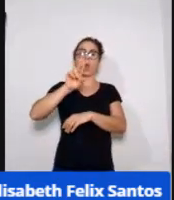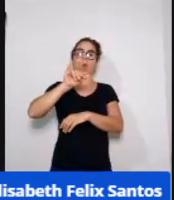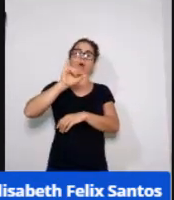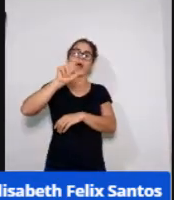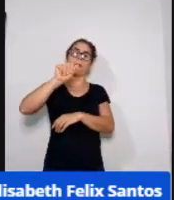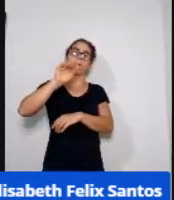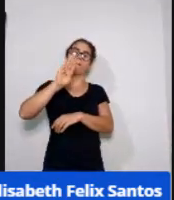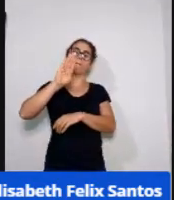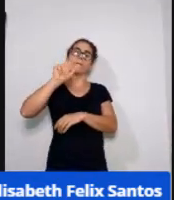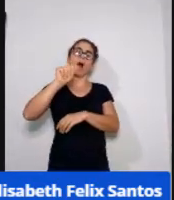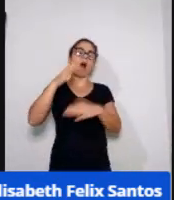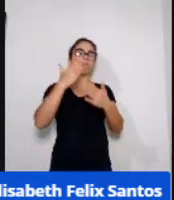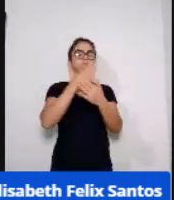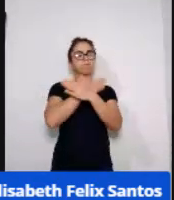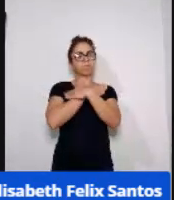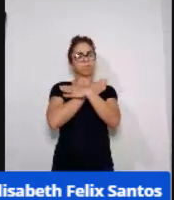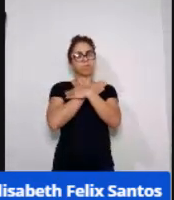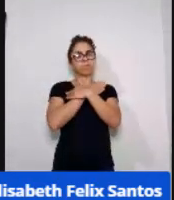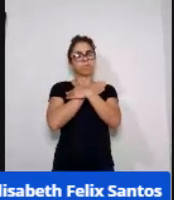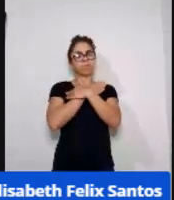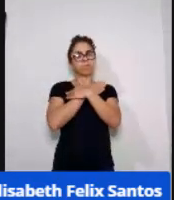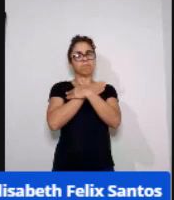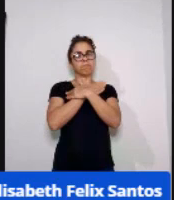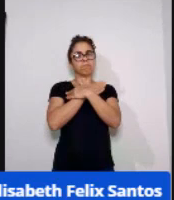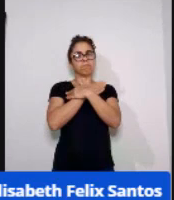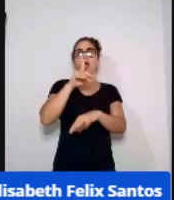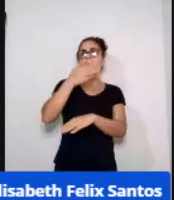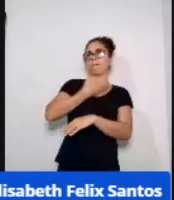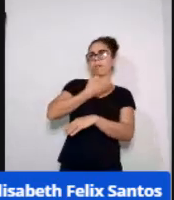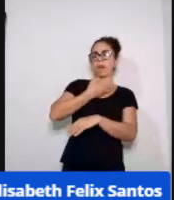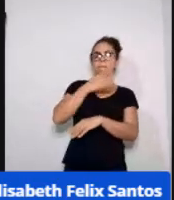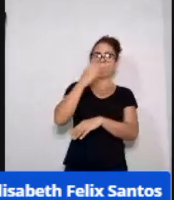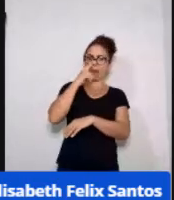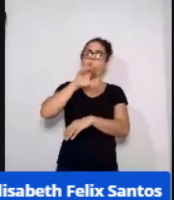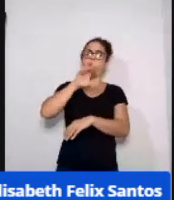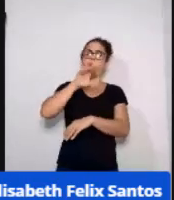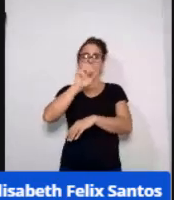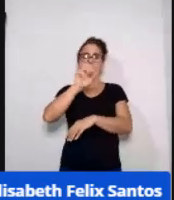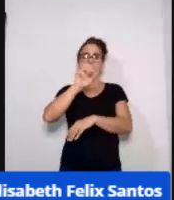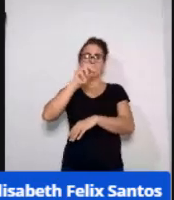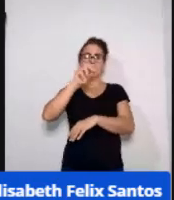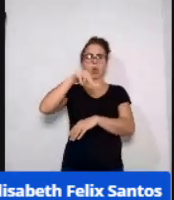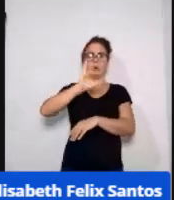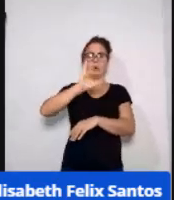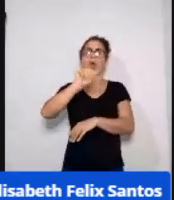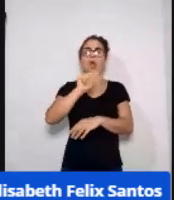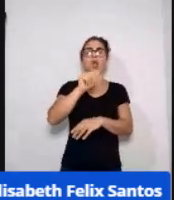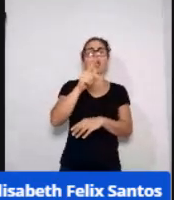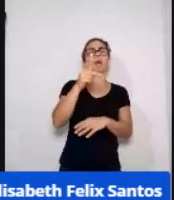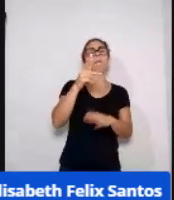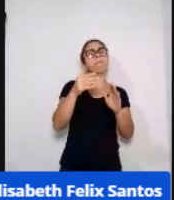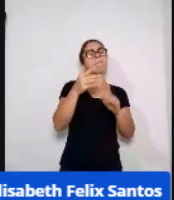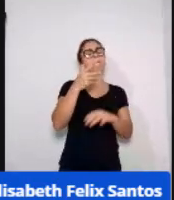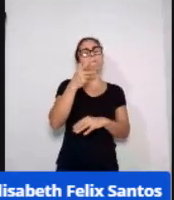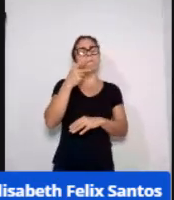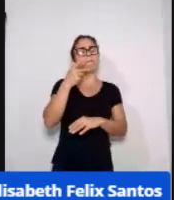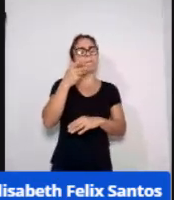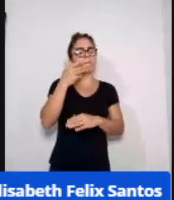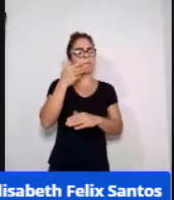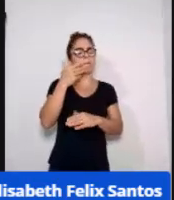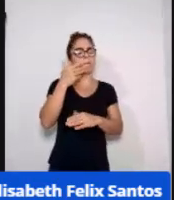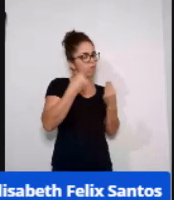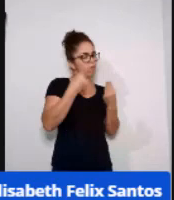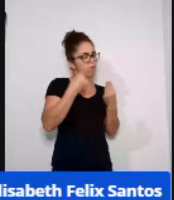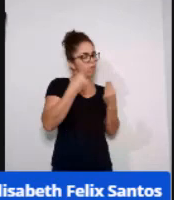minha mãe, Sônia Menezes, me ofereceu uma vaga na educação especial já como sala de recursos da escola de